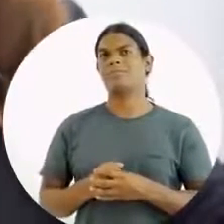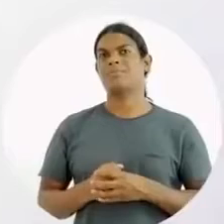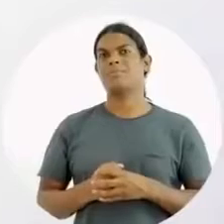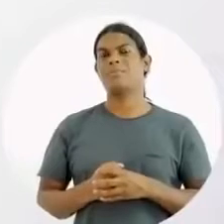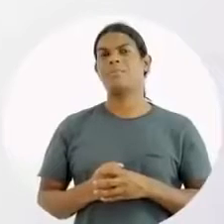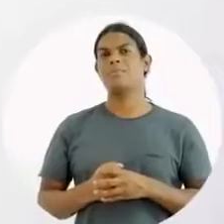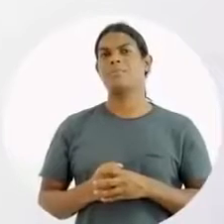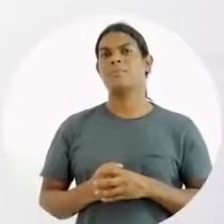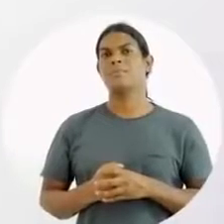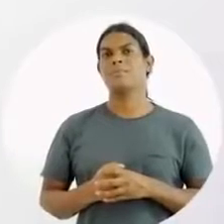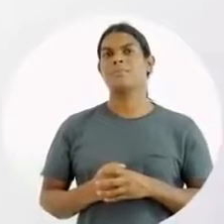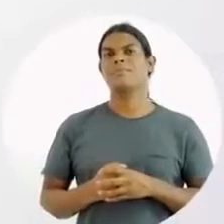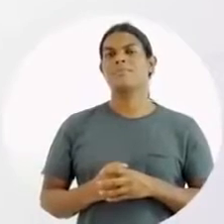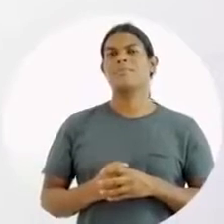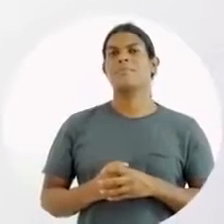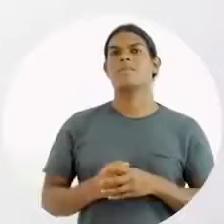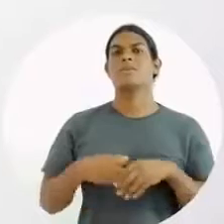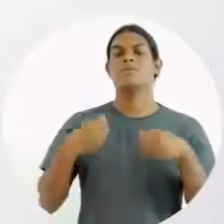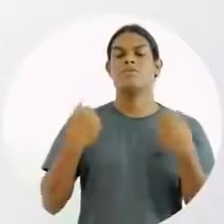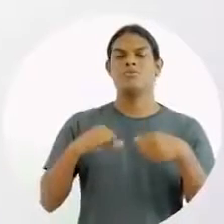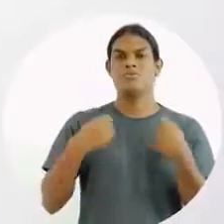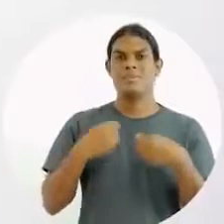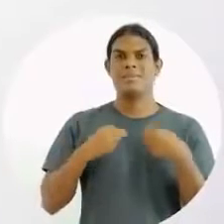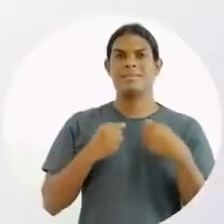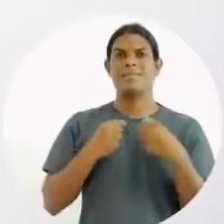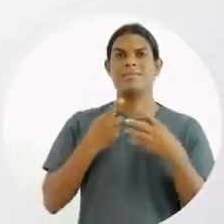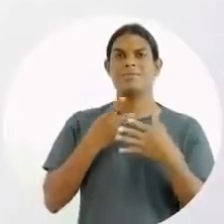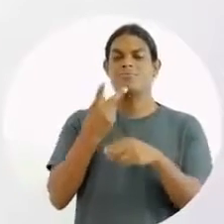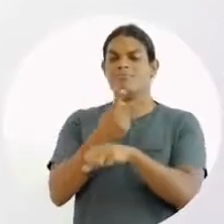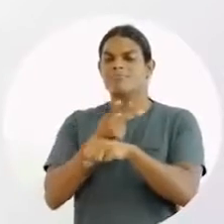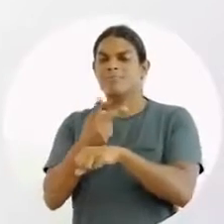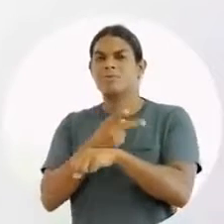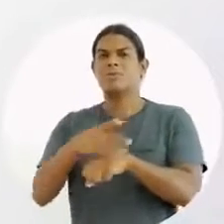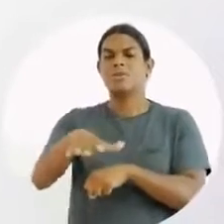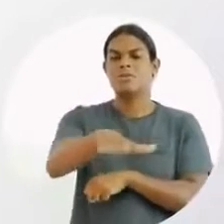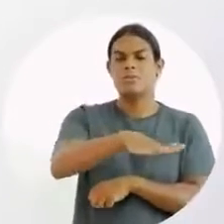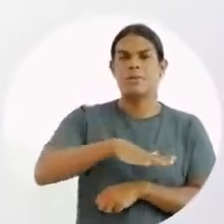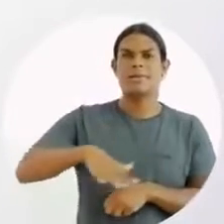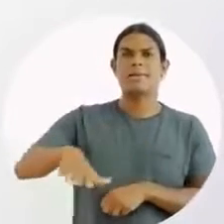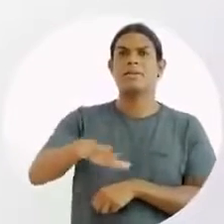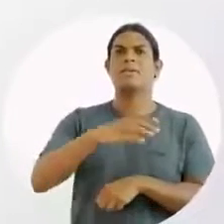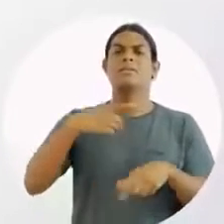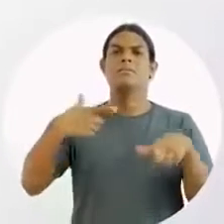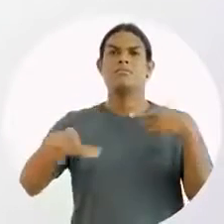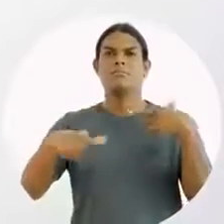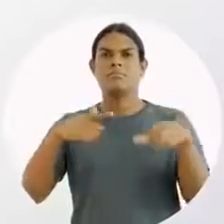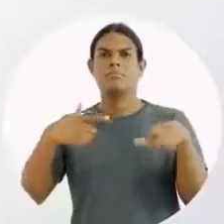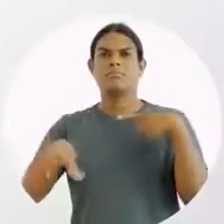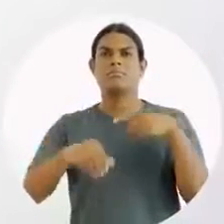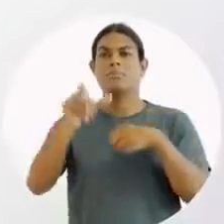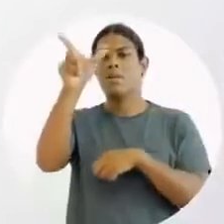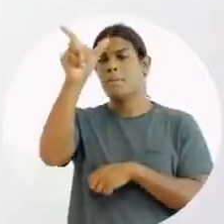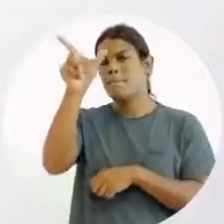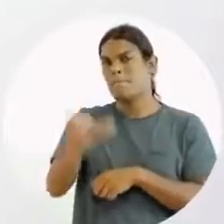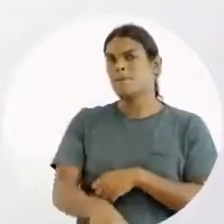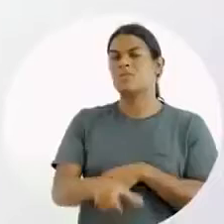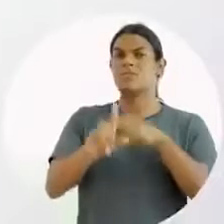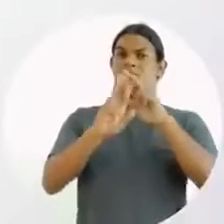por vezes, eu preciso encontrar no mercado profissionais com atitude, profissionais com